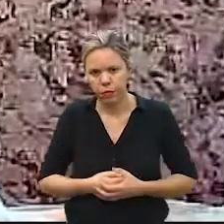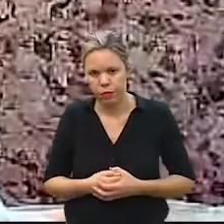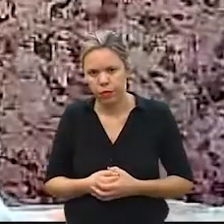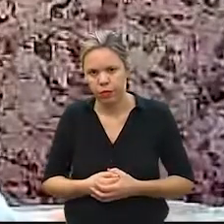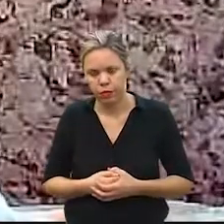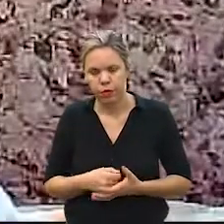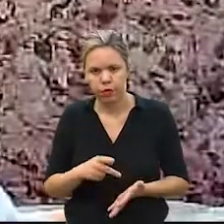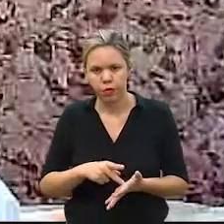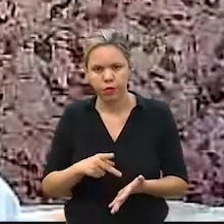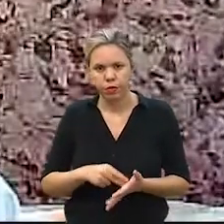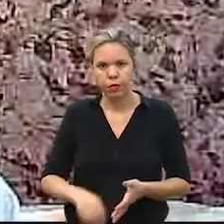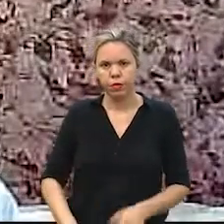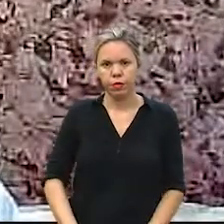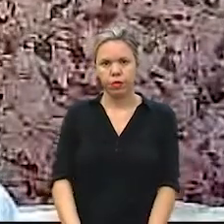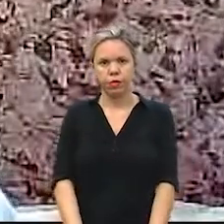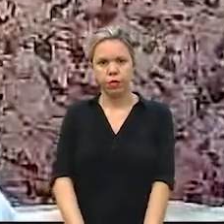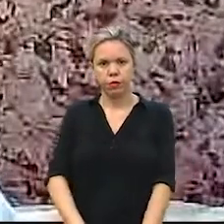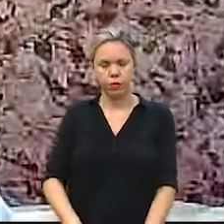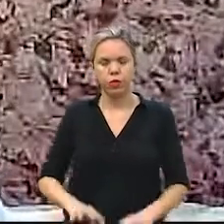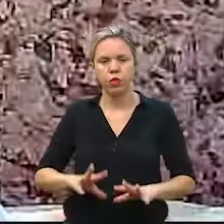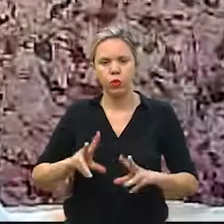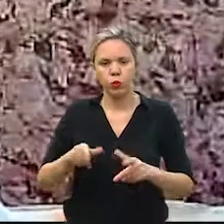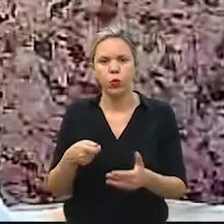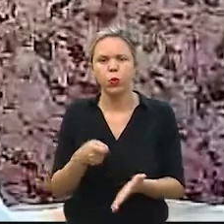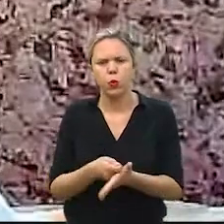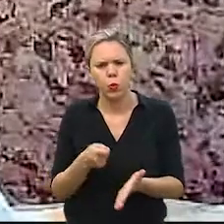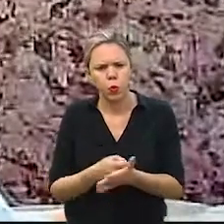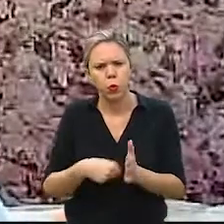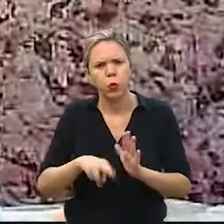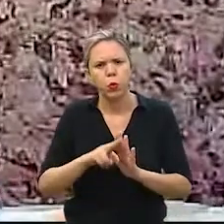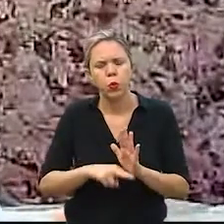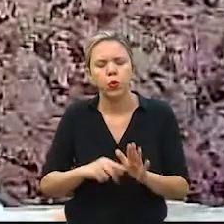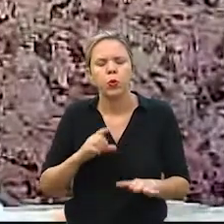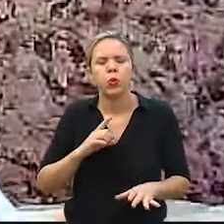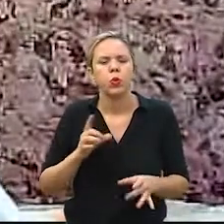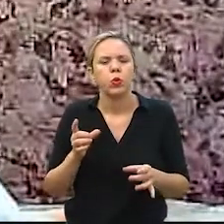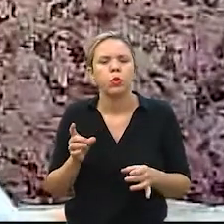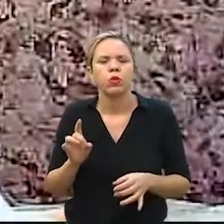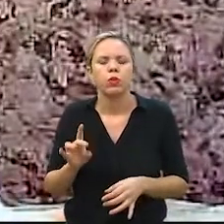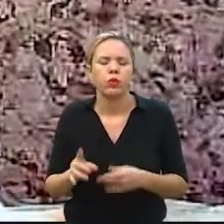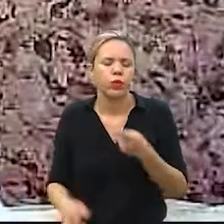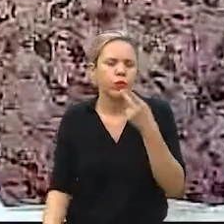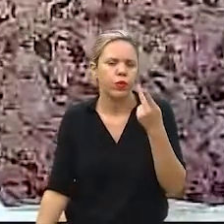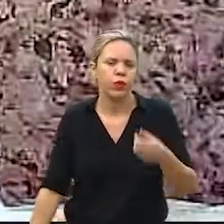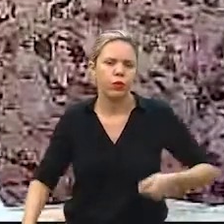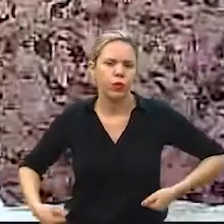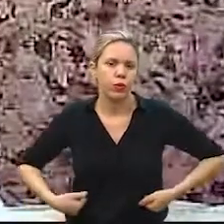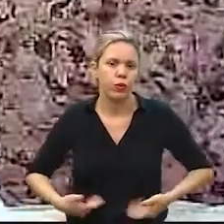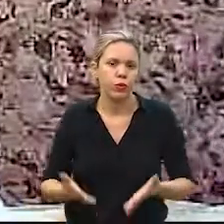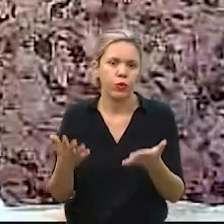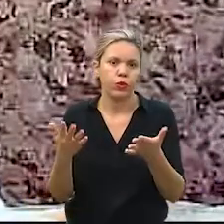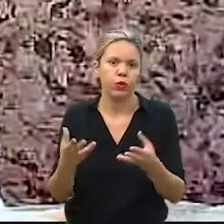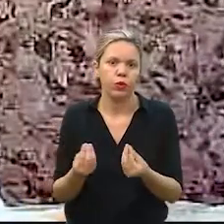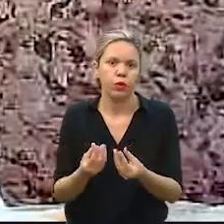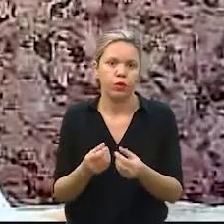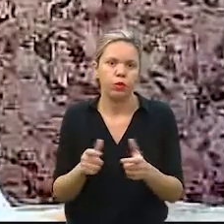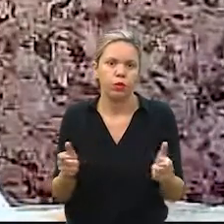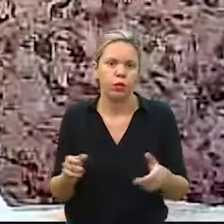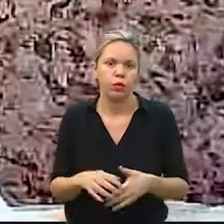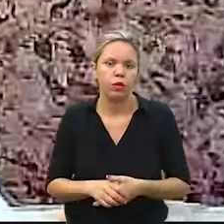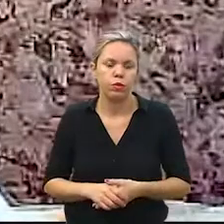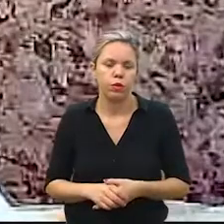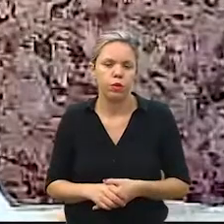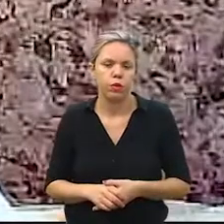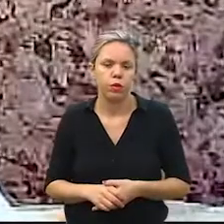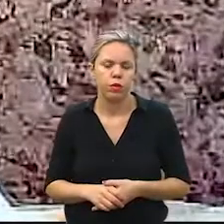na verdade, com todas essas exigências, o que sobra, que a gente fala que é um gasto discricionário, você